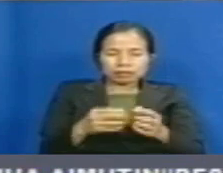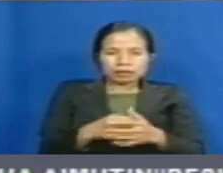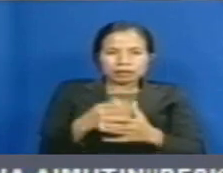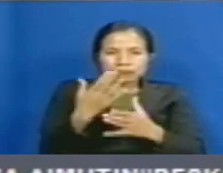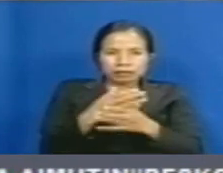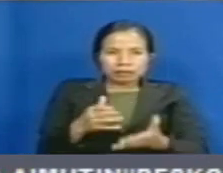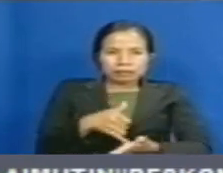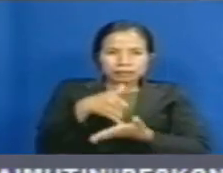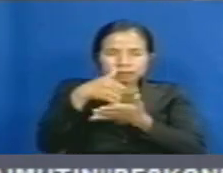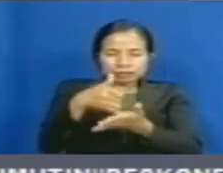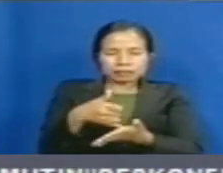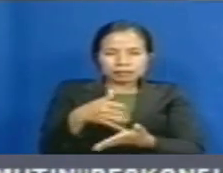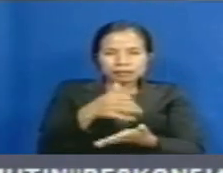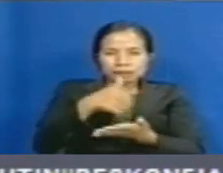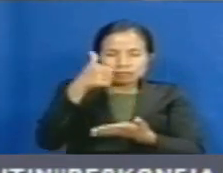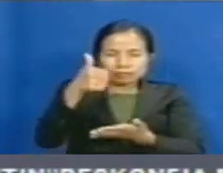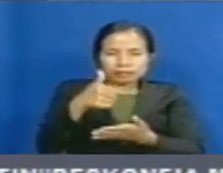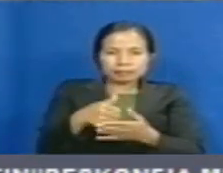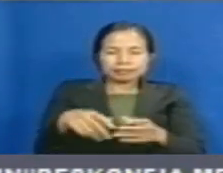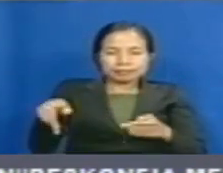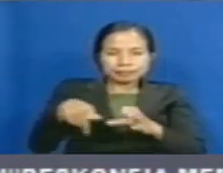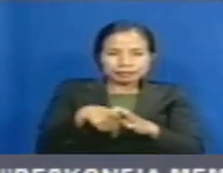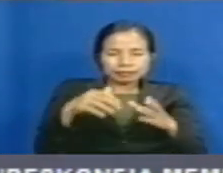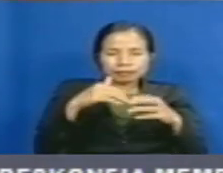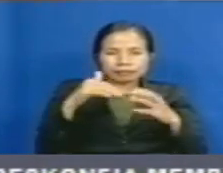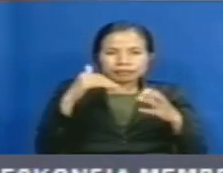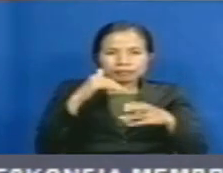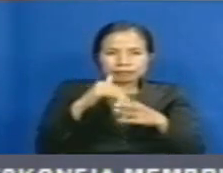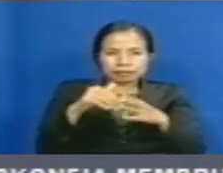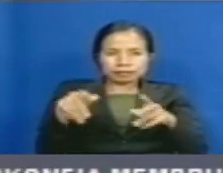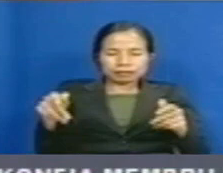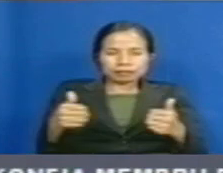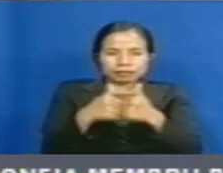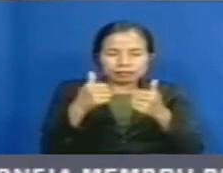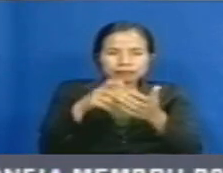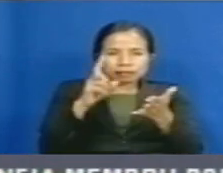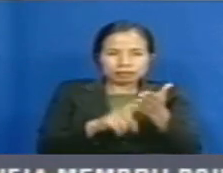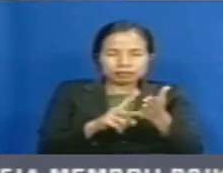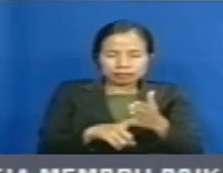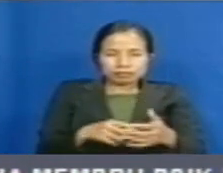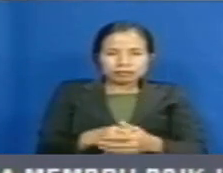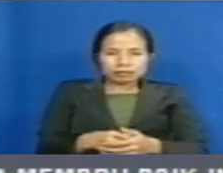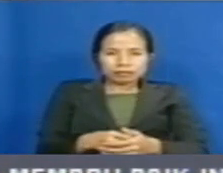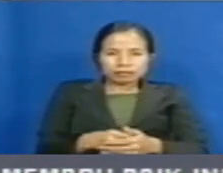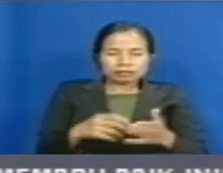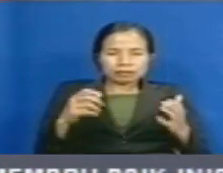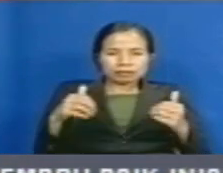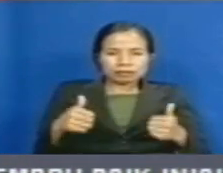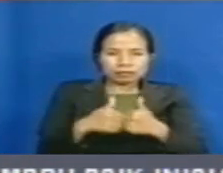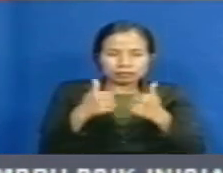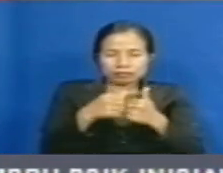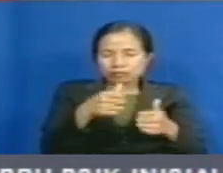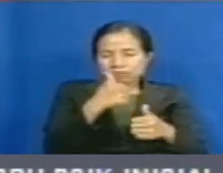prêmio ao Bamanang na Insira, que participa em a competição de discurso público, voleibol feto no Mane, competição Selutan, que